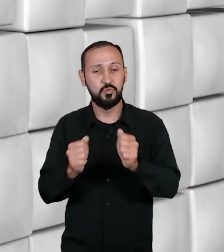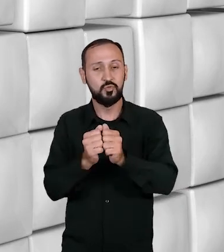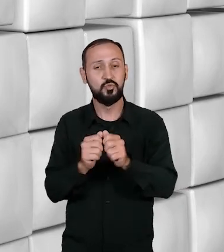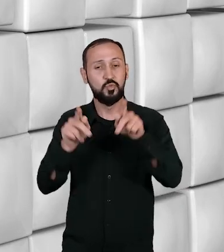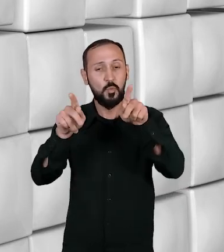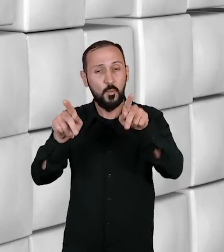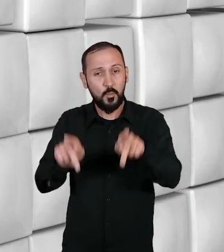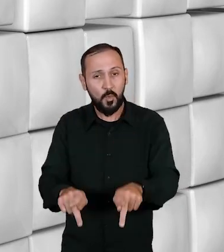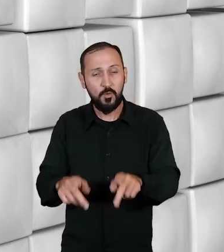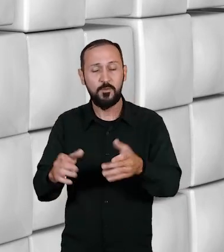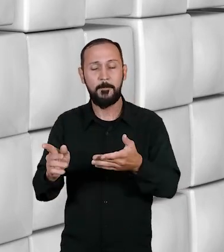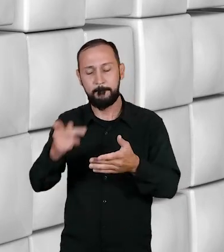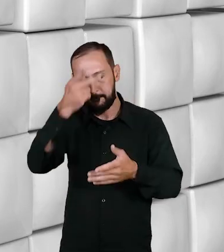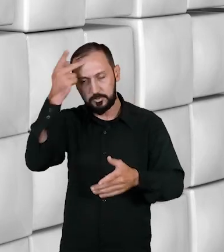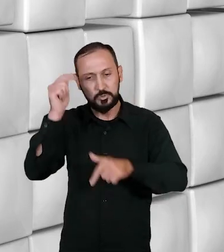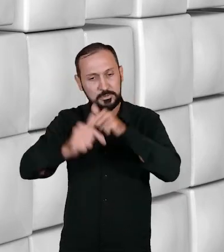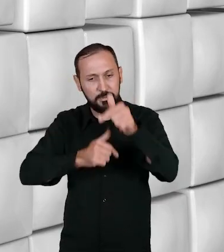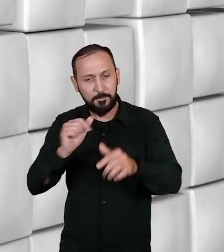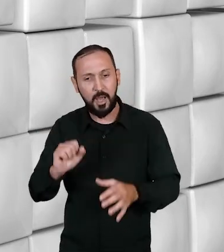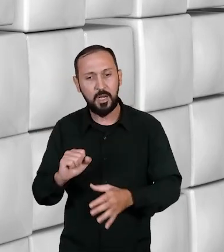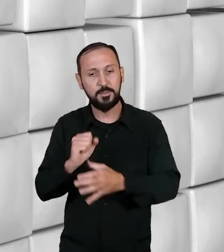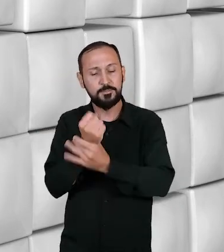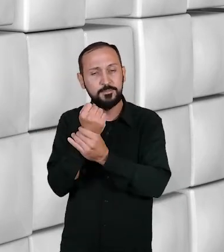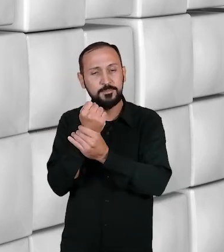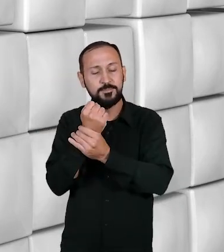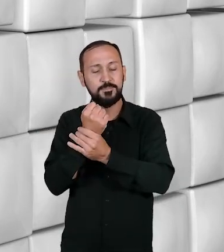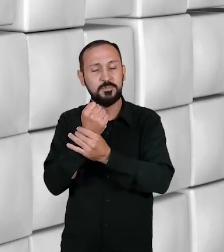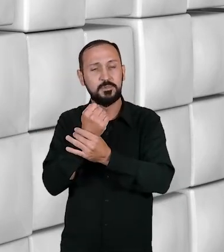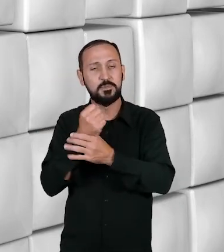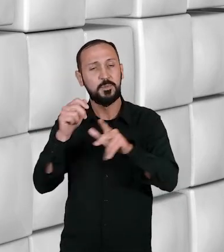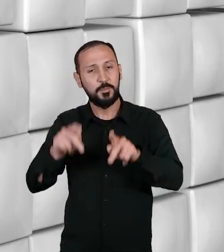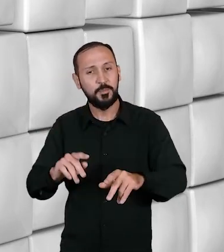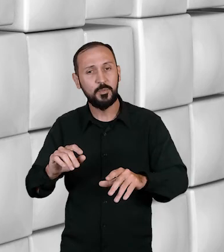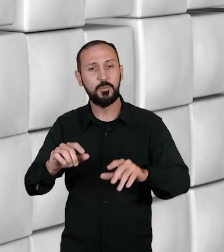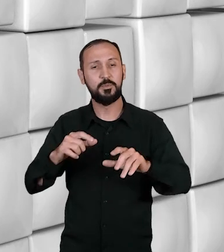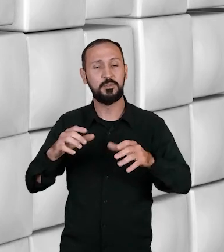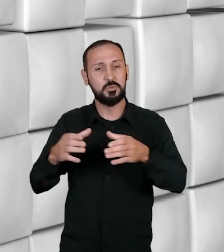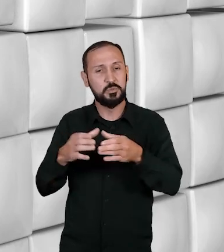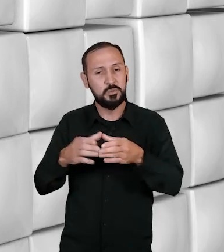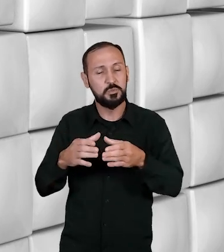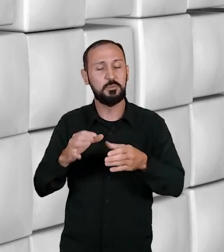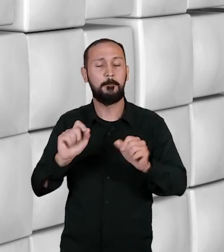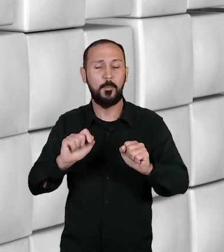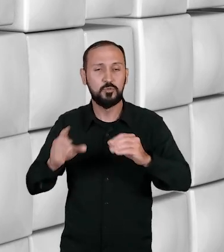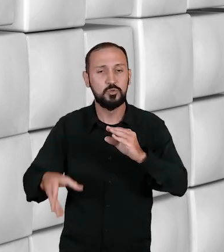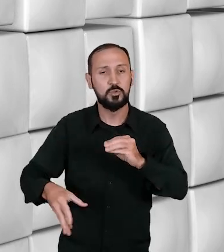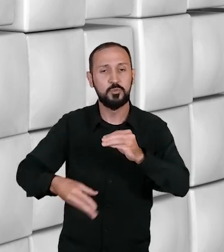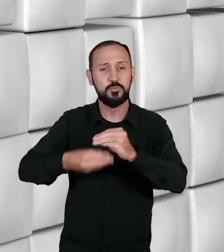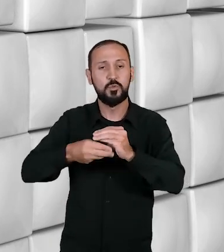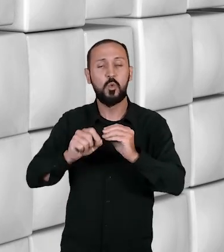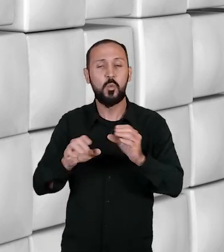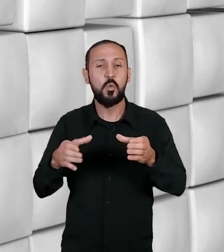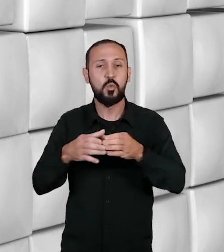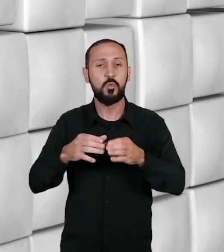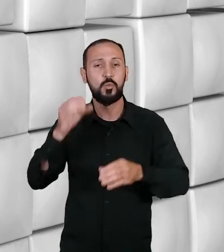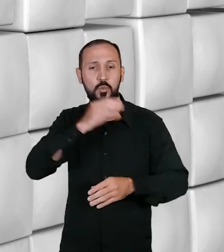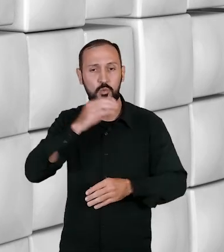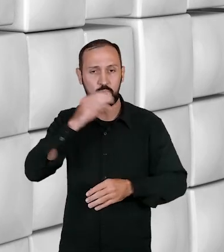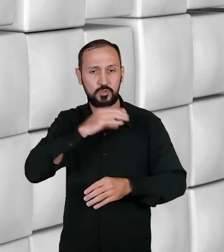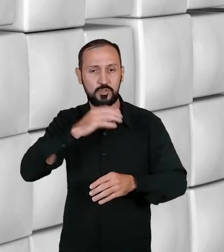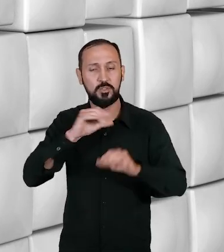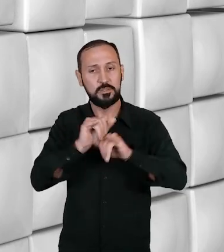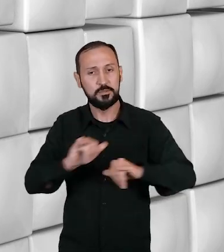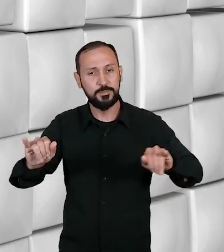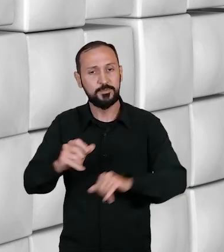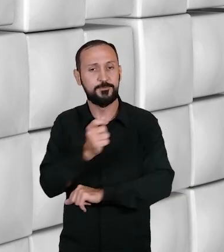lidarem diretamente com a população, agentes de segurança pública do estado poderão ser incluídos como